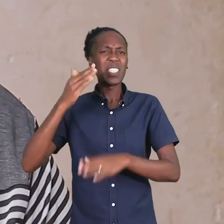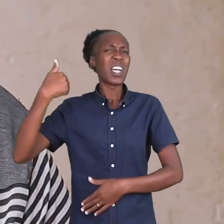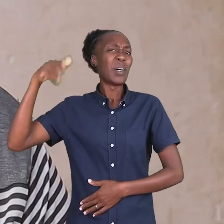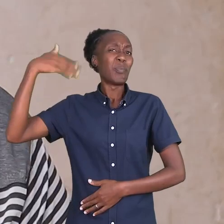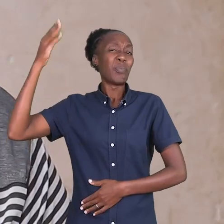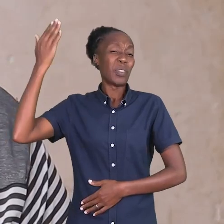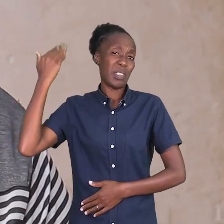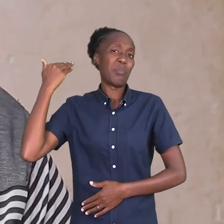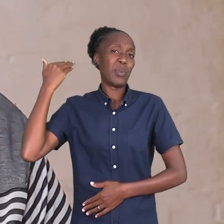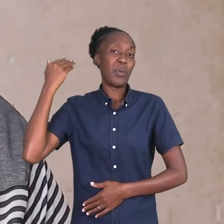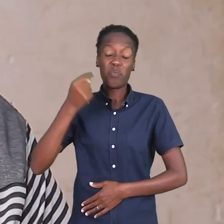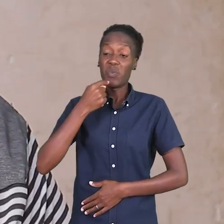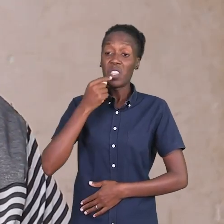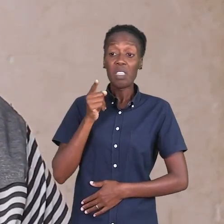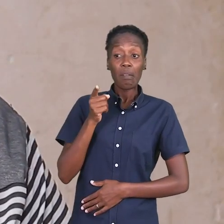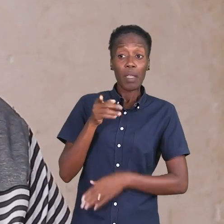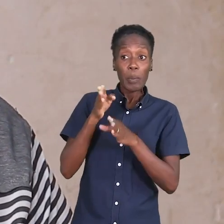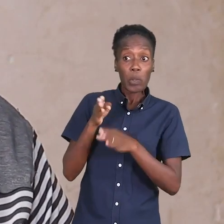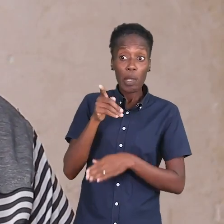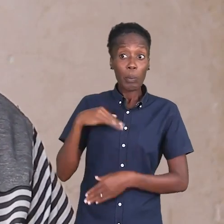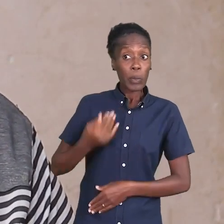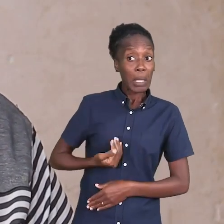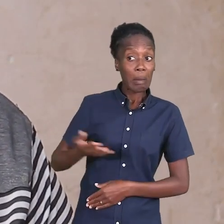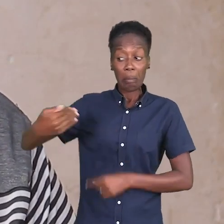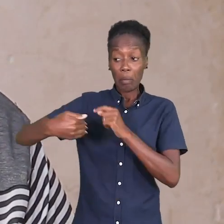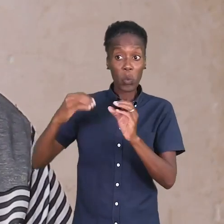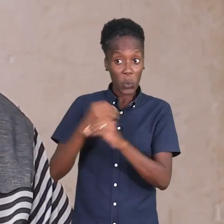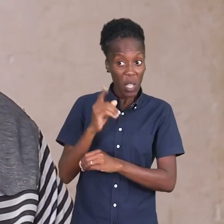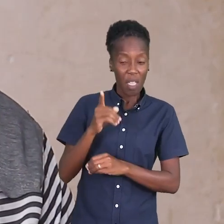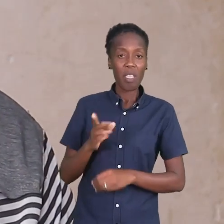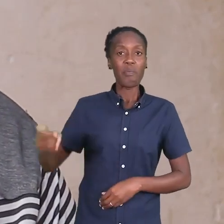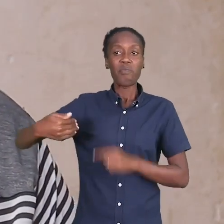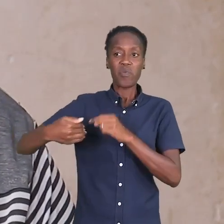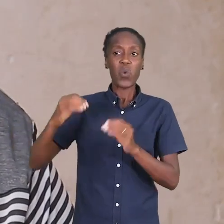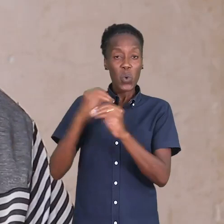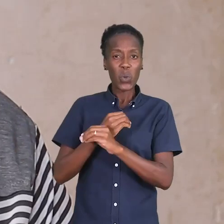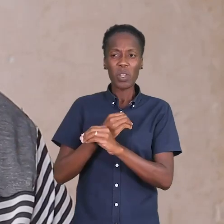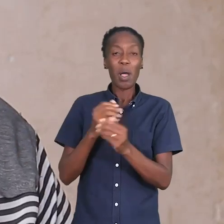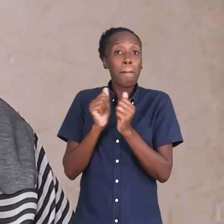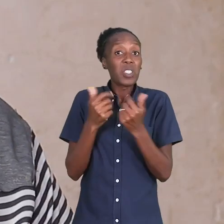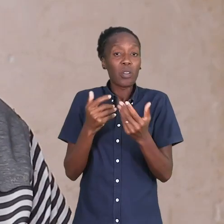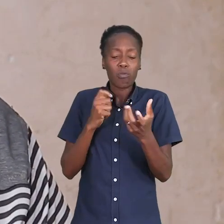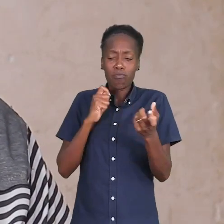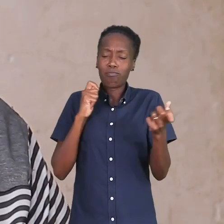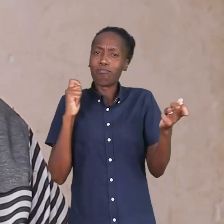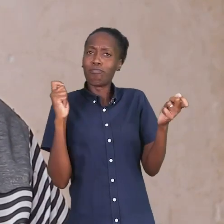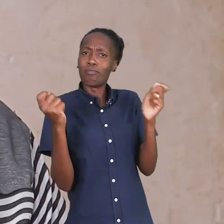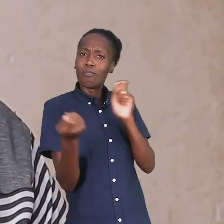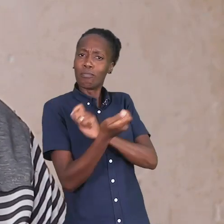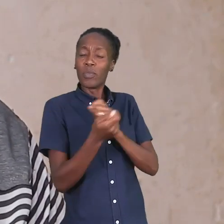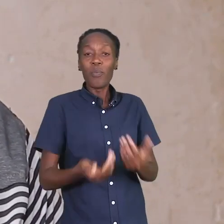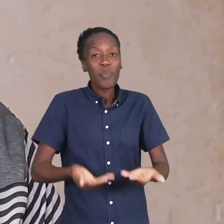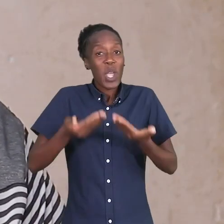na altura. Porque se você não fosse no lar, toda a gente só falava mal de aquela não vai ao lar, aquela é aquilo, aquilo. Mas agora